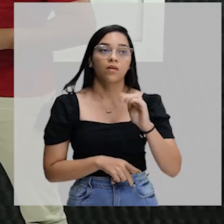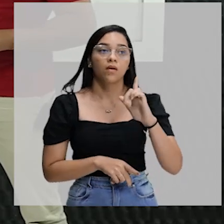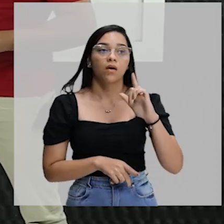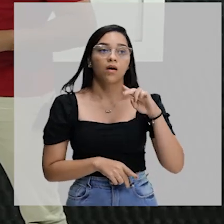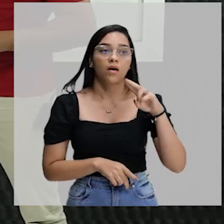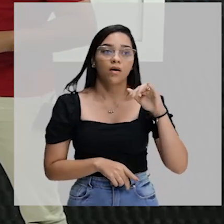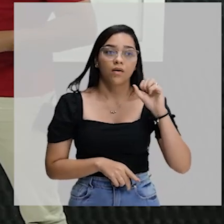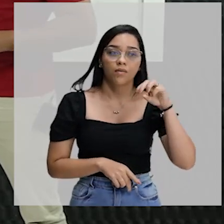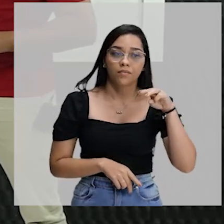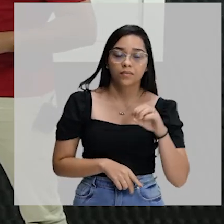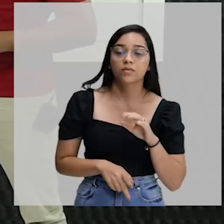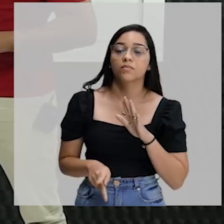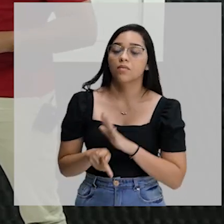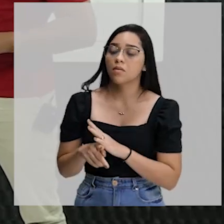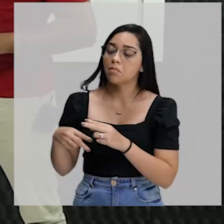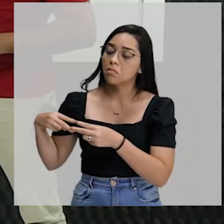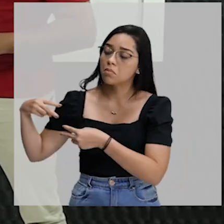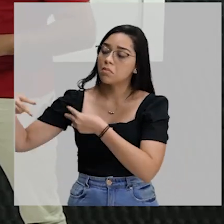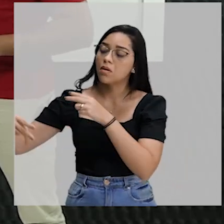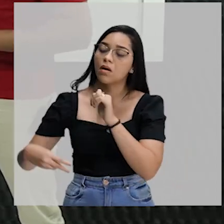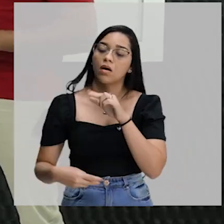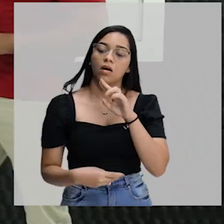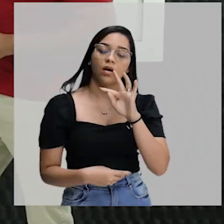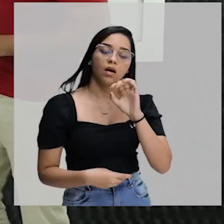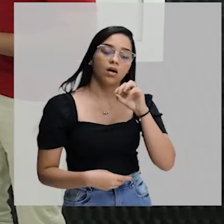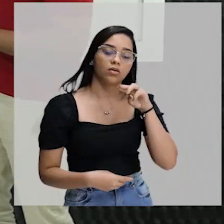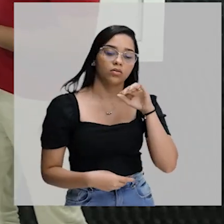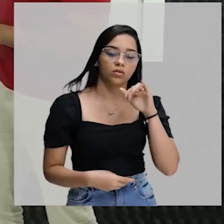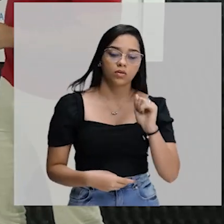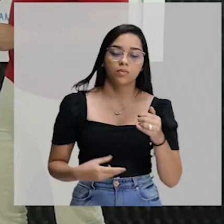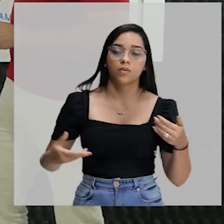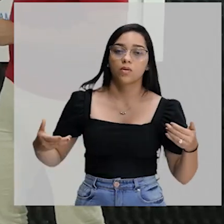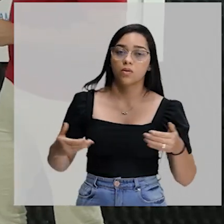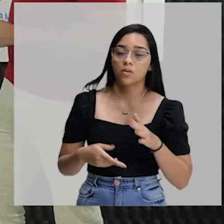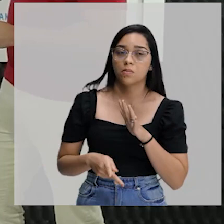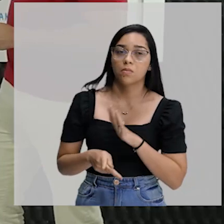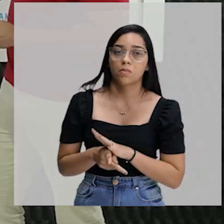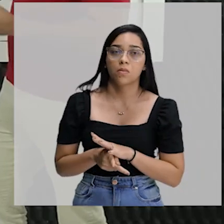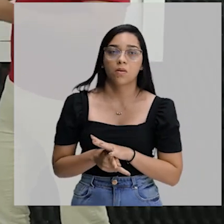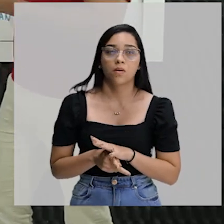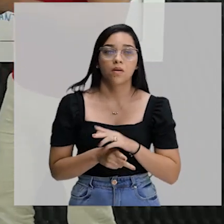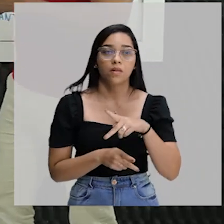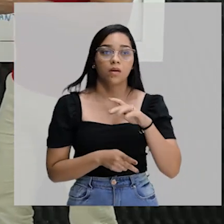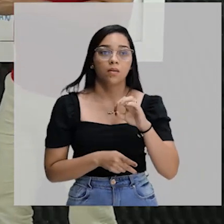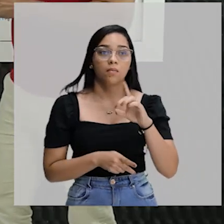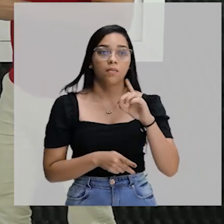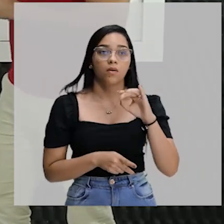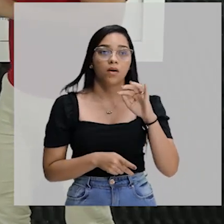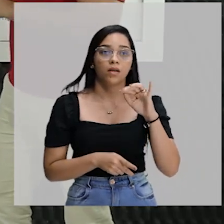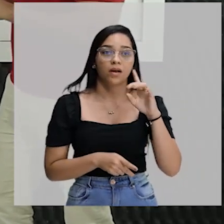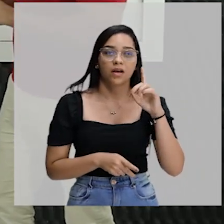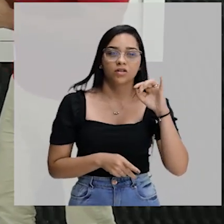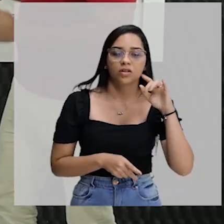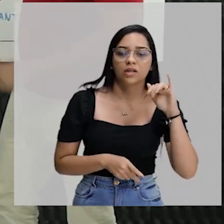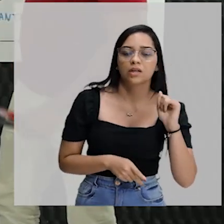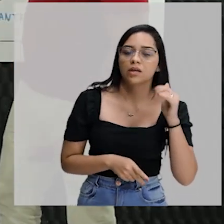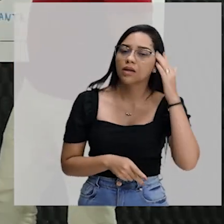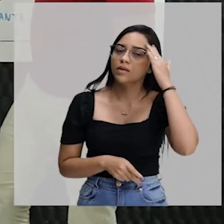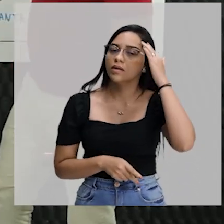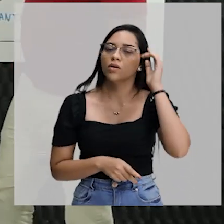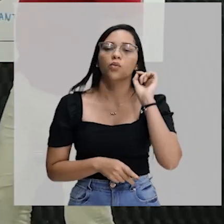O albinismo é uma herança autossômica recessiva. Agora, no caso da polidactilia, vamos entender aqui,